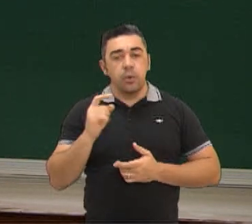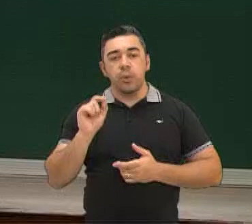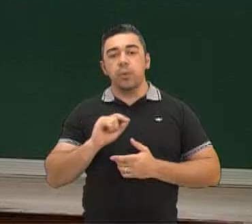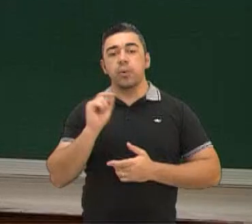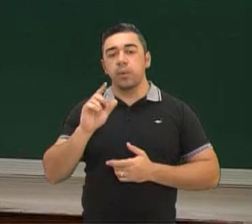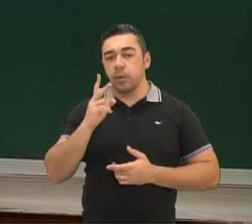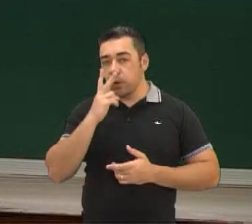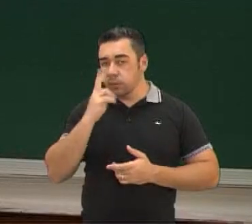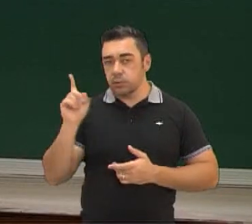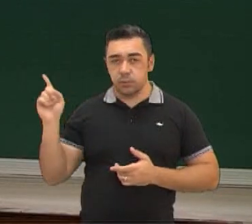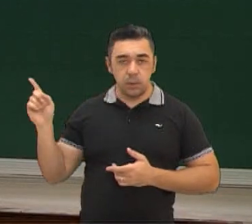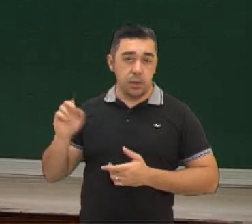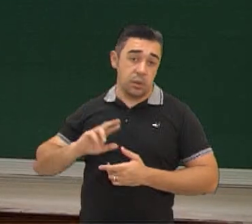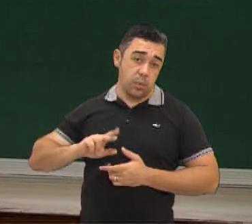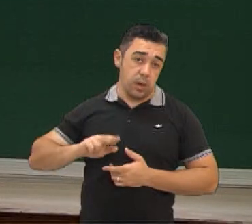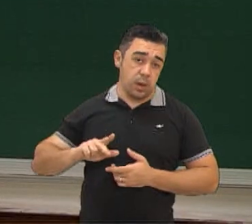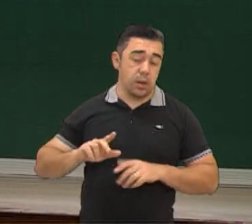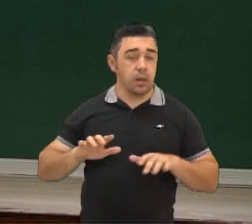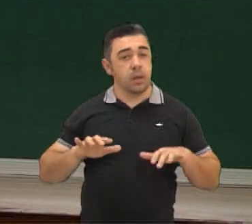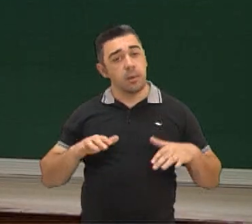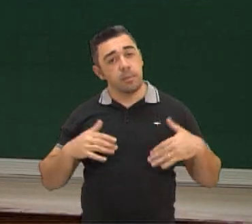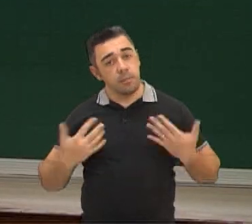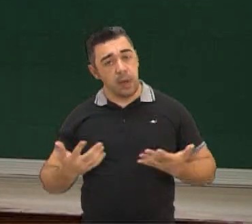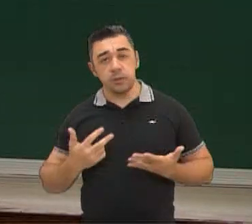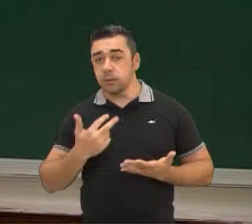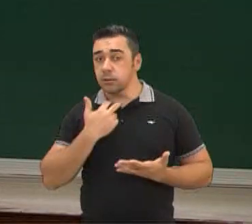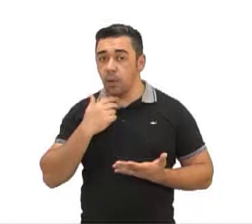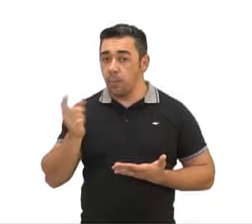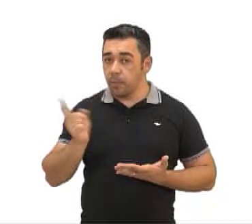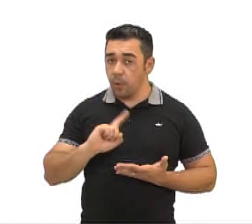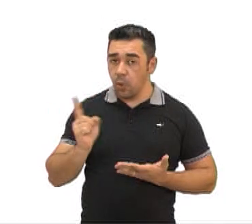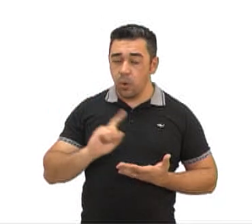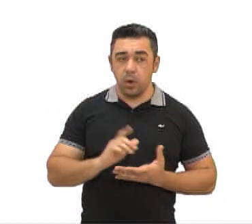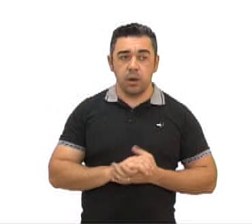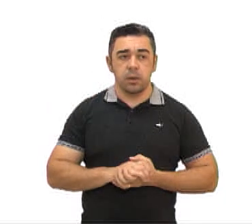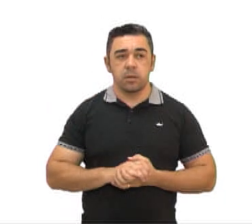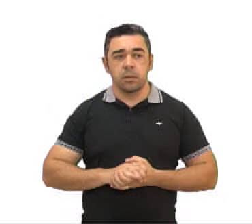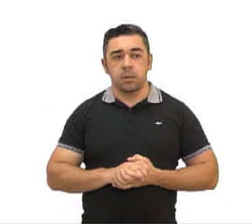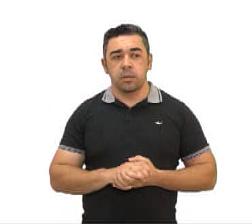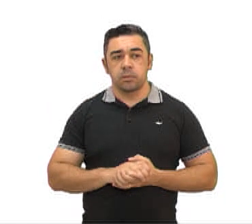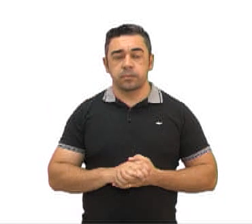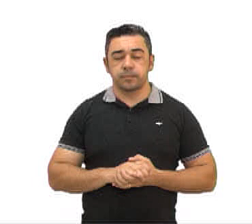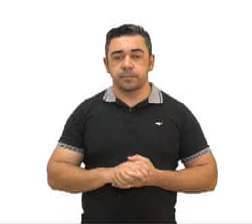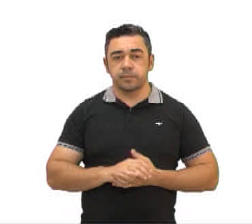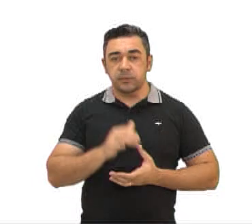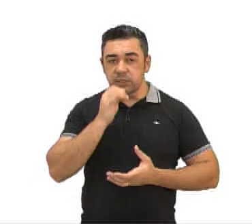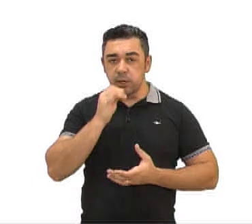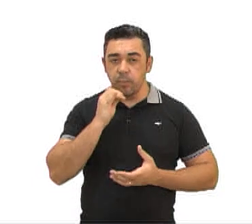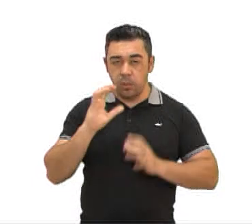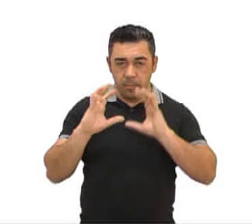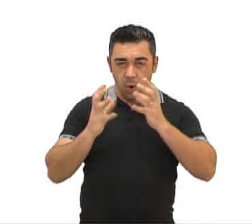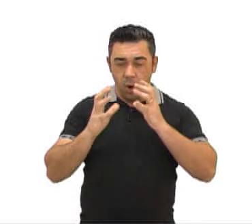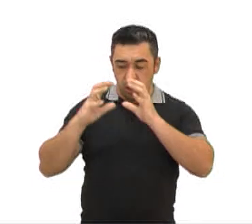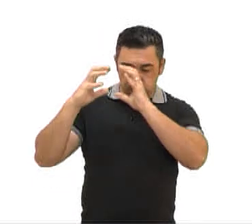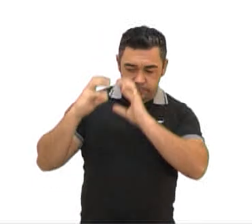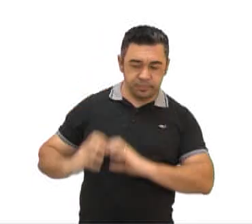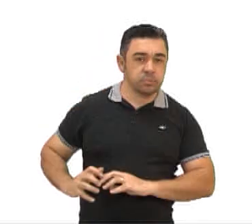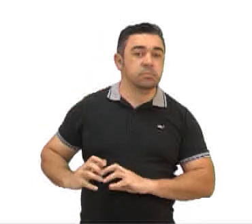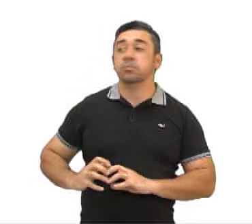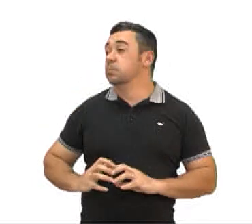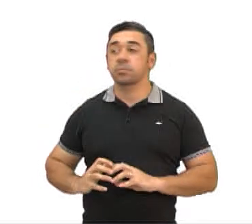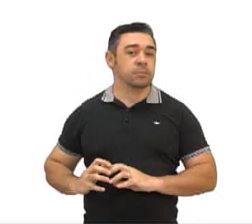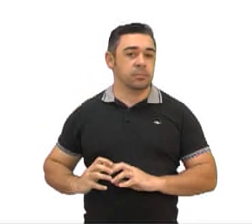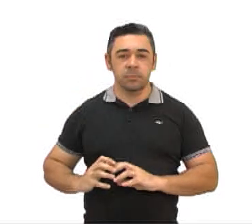gente acha que não mas não pode acontecer no jogo. Então, olha só. Afundar a bola para impedir que